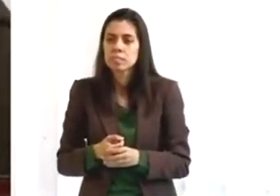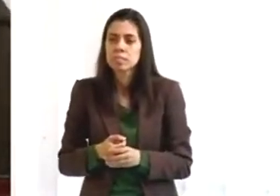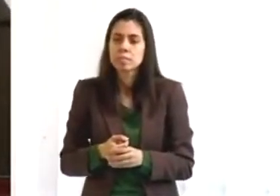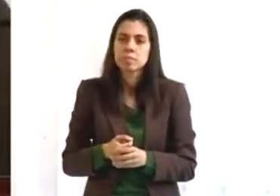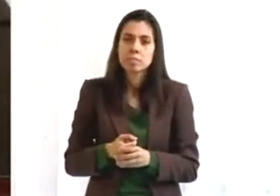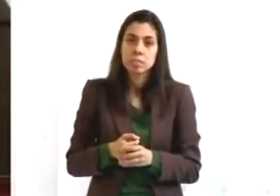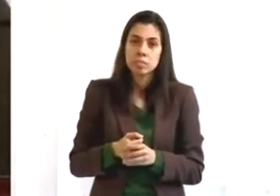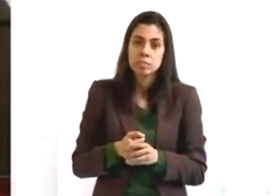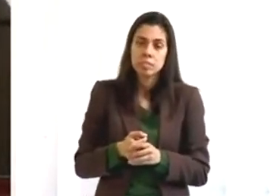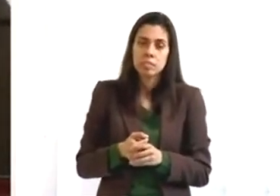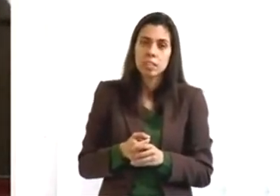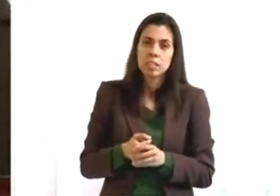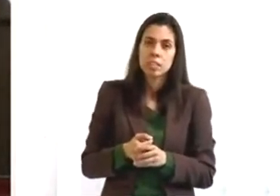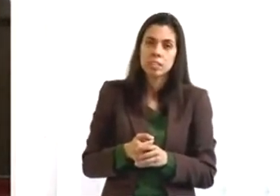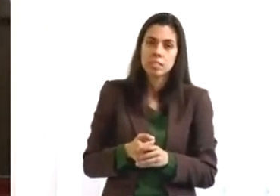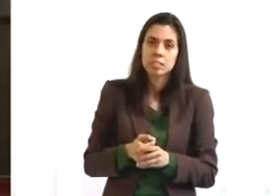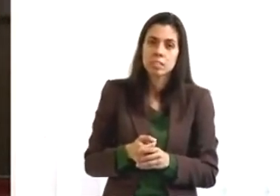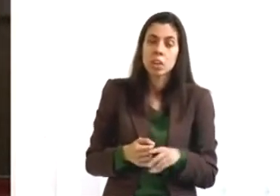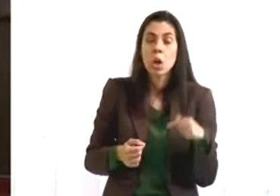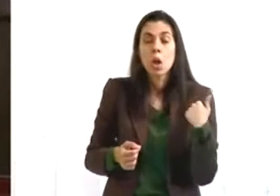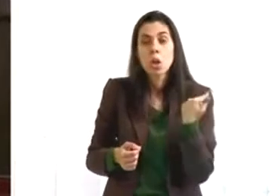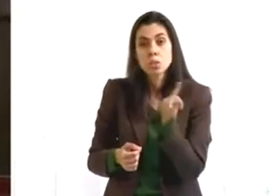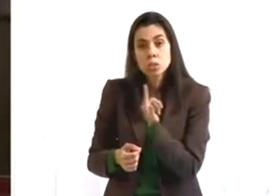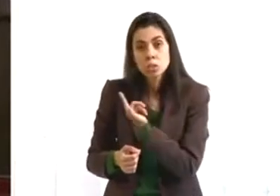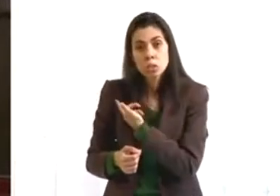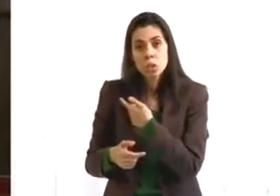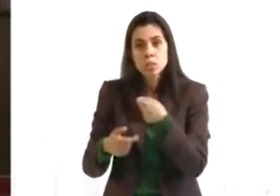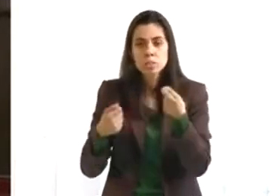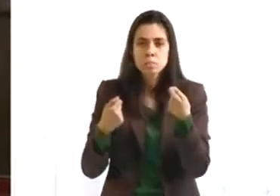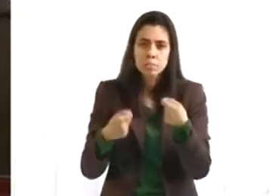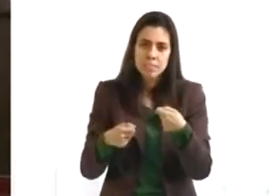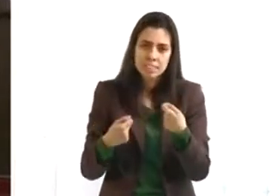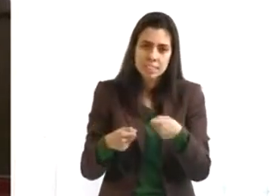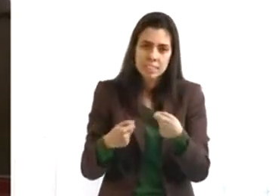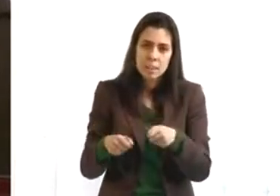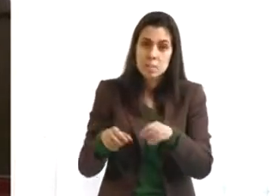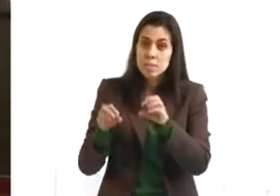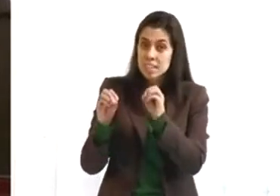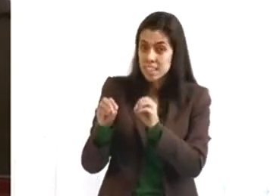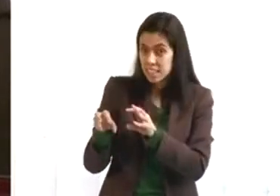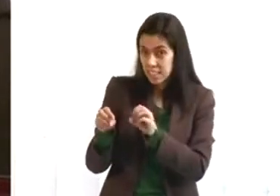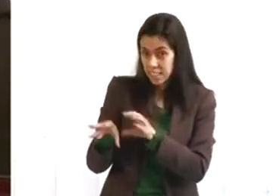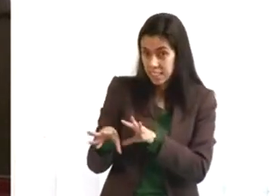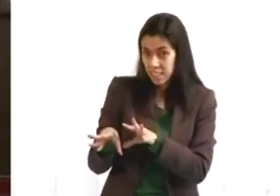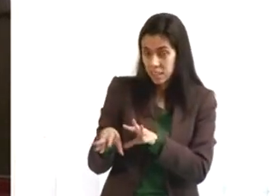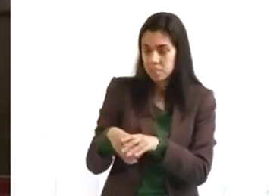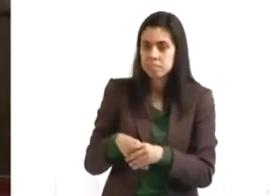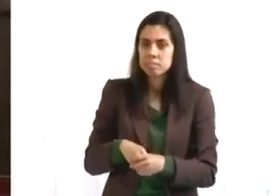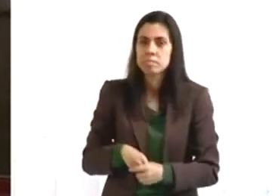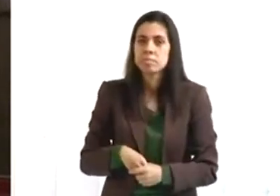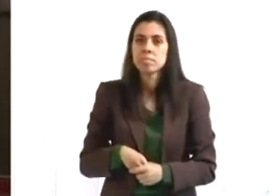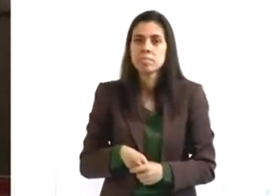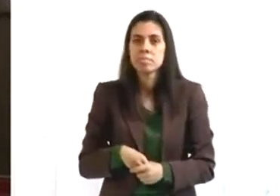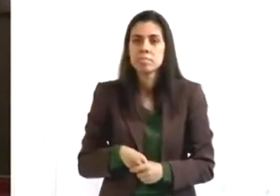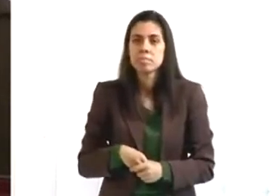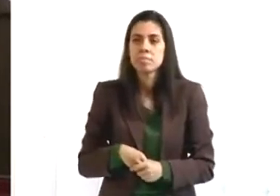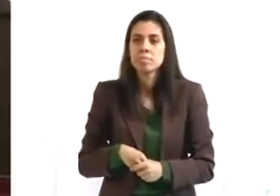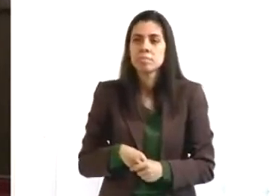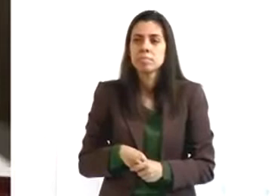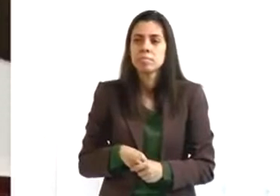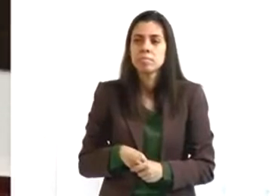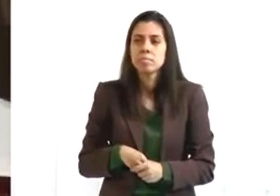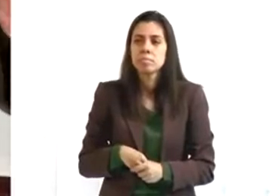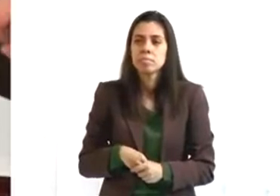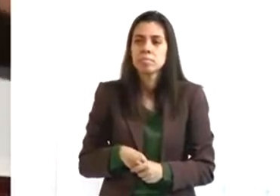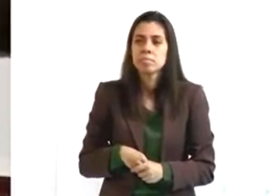te ensinar. Nós devemos ensinar. É por isso que existe o ministério também do discipulado na igreja, quando nós